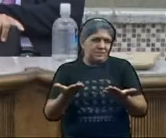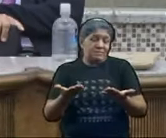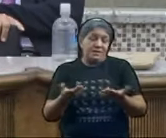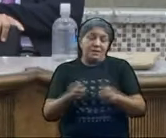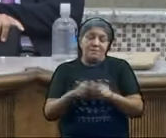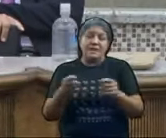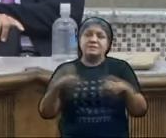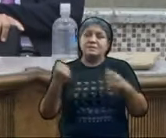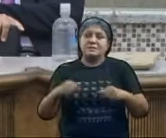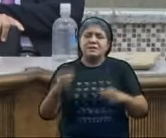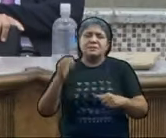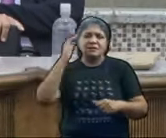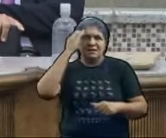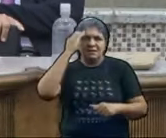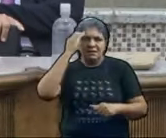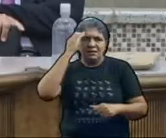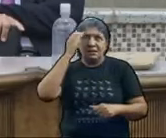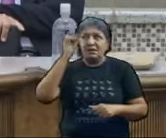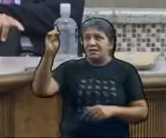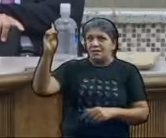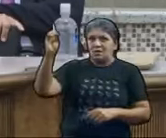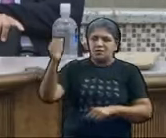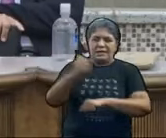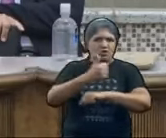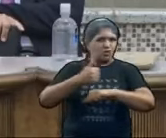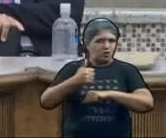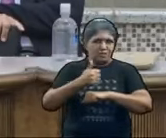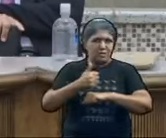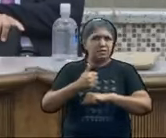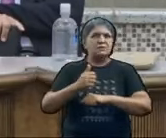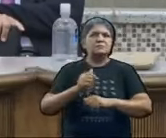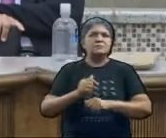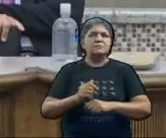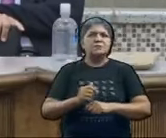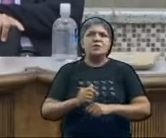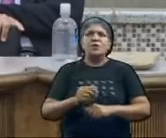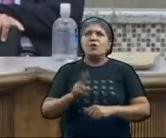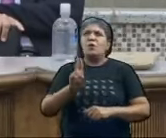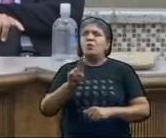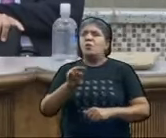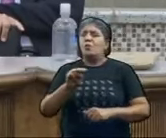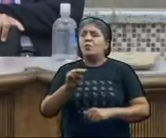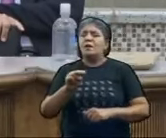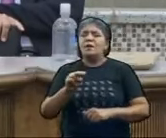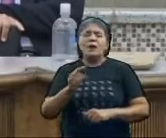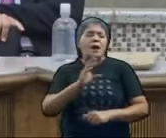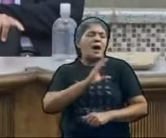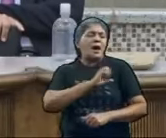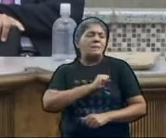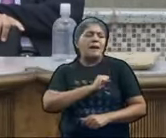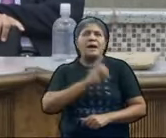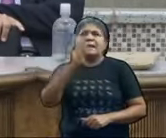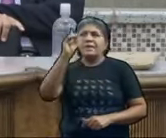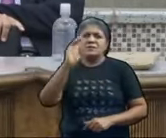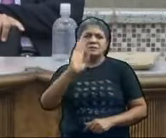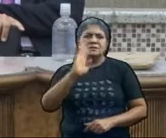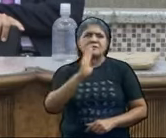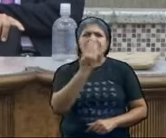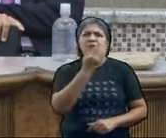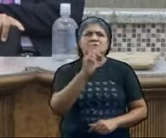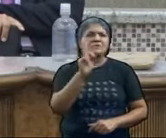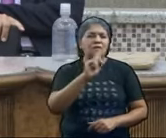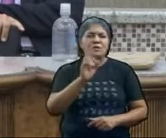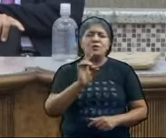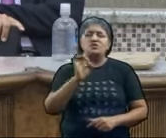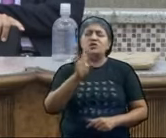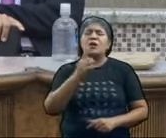lugar chamado céus de Deus, só entra se a pessoa tiver a marca do sangue de nosso Senhor